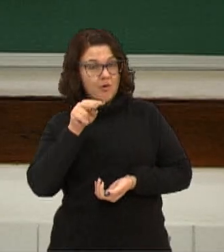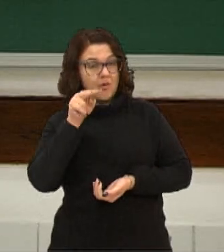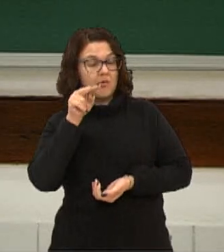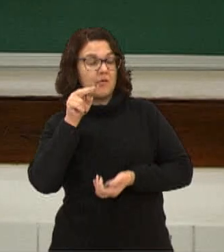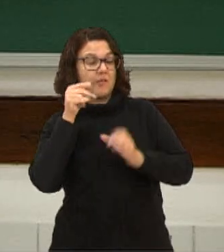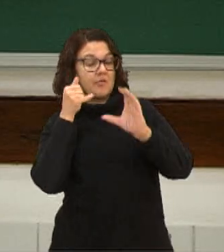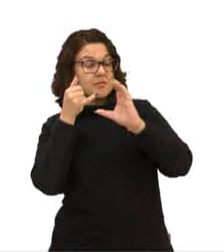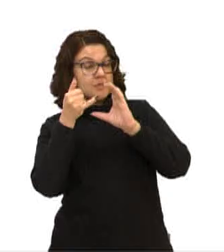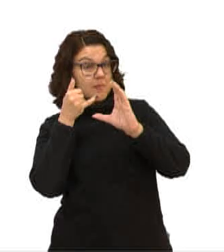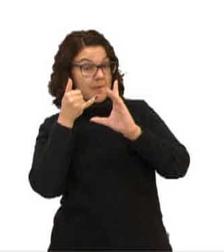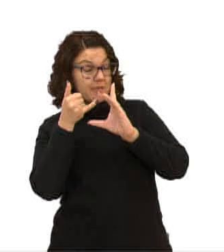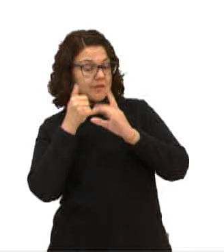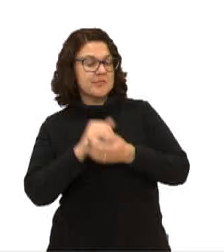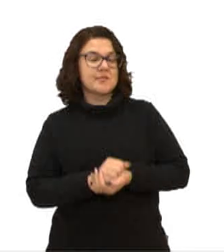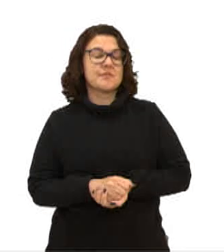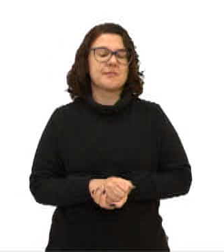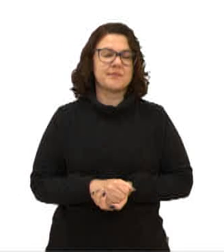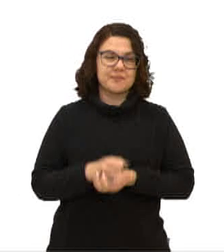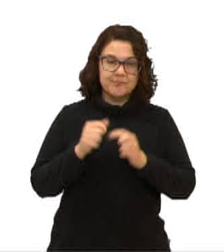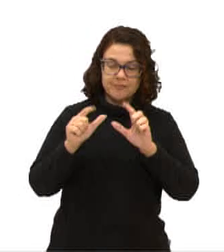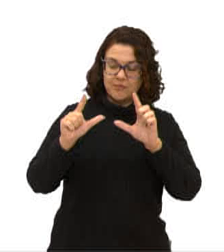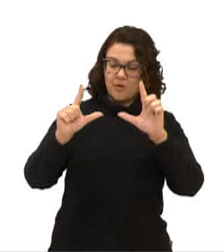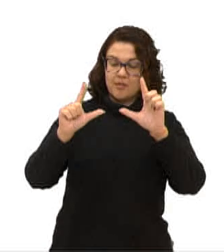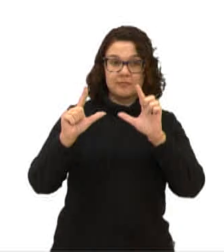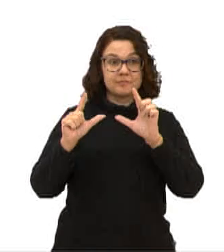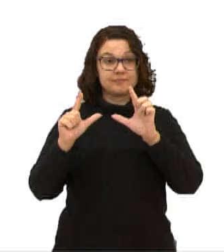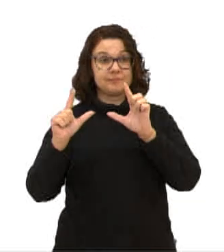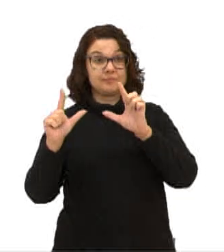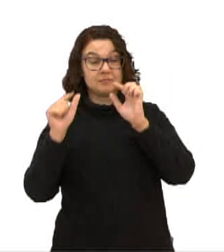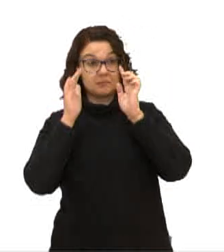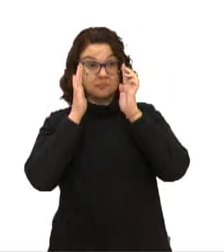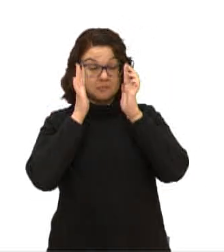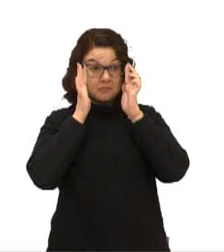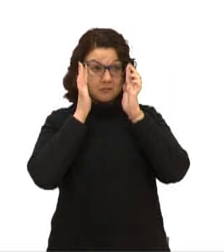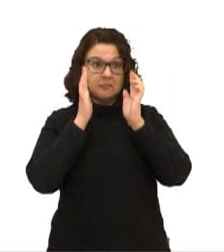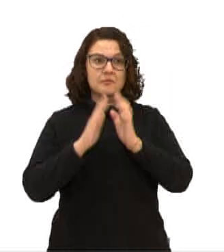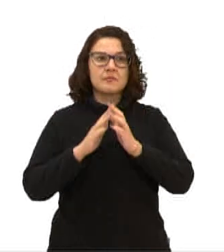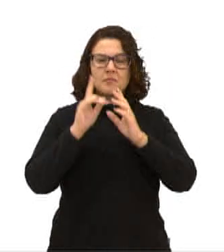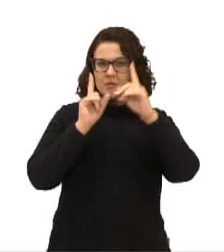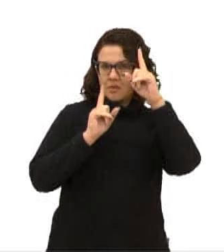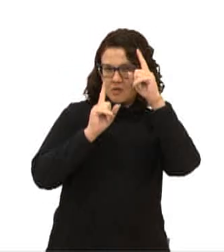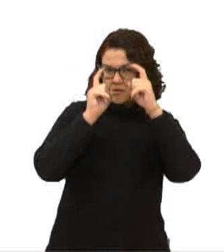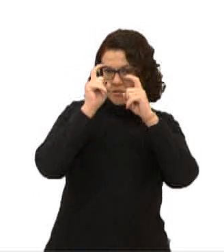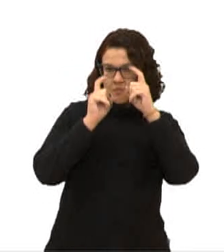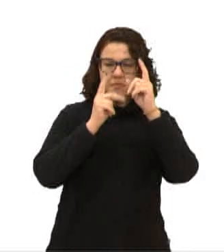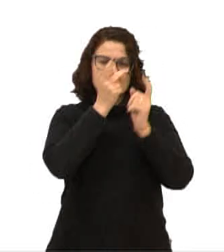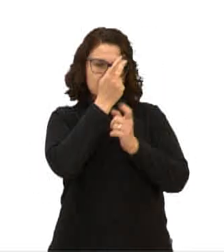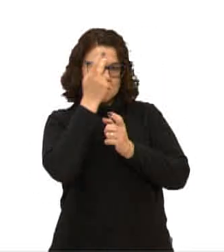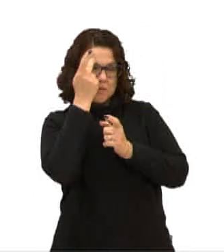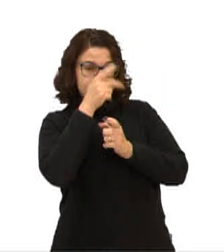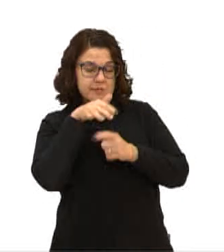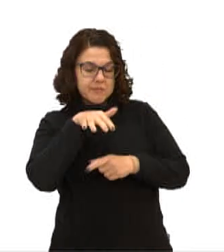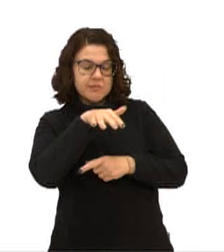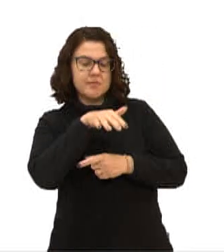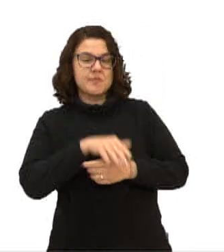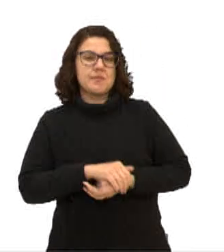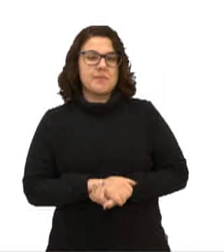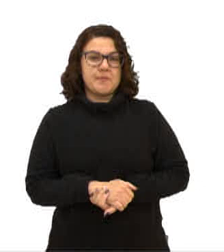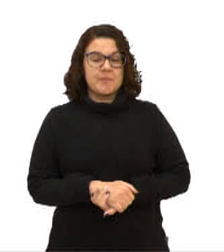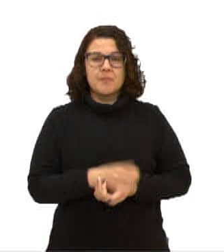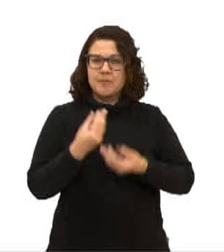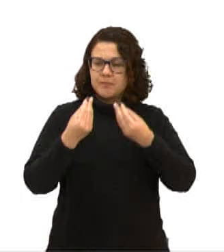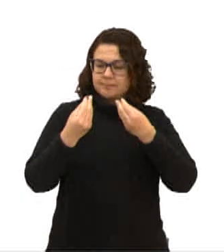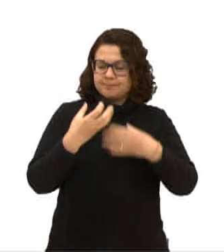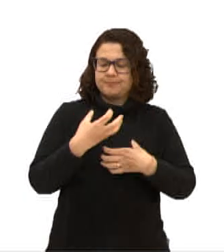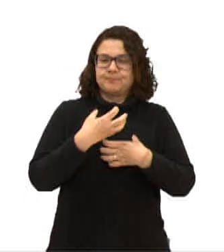essas imagens, Olha a primeira imagem, a expressão facial das pessoas, como